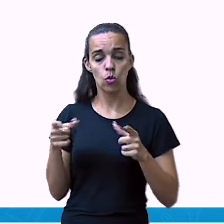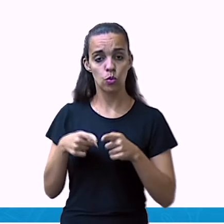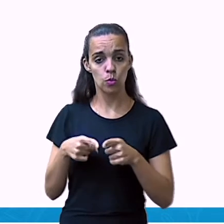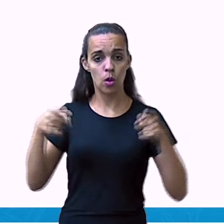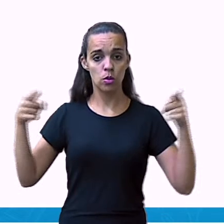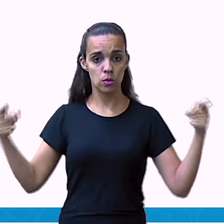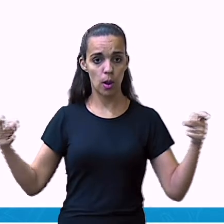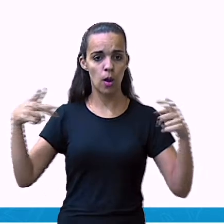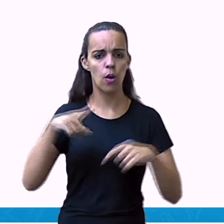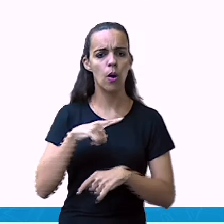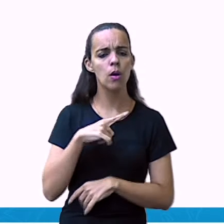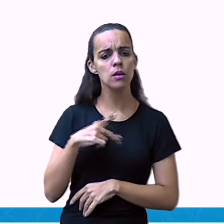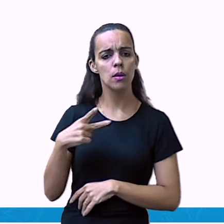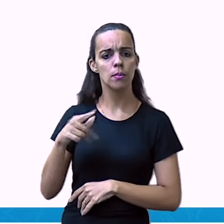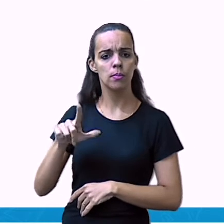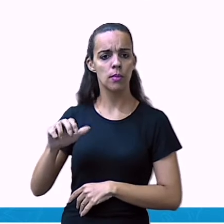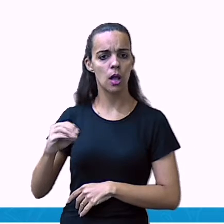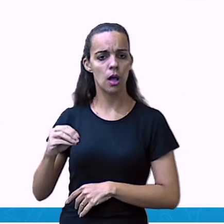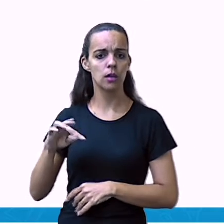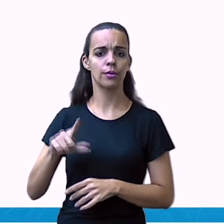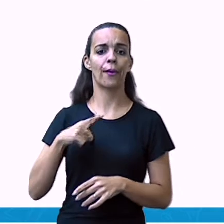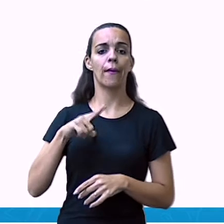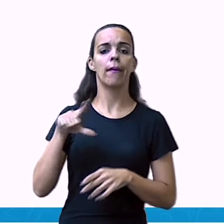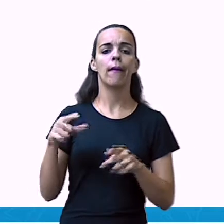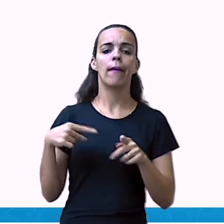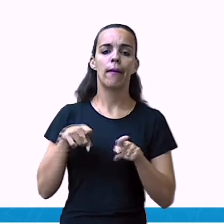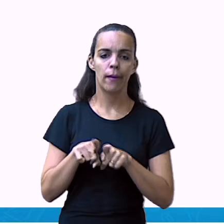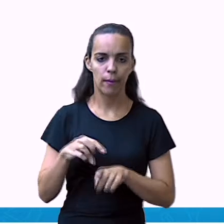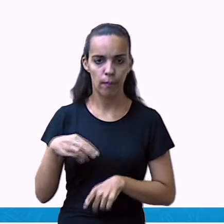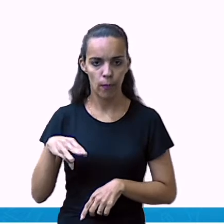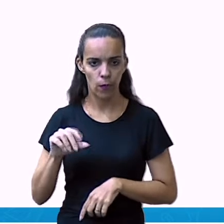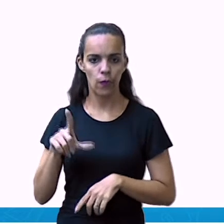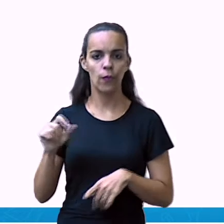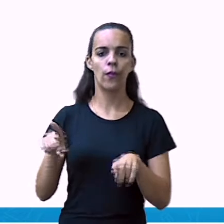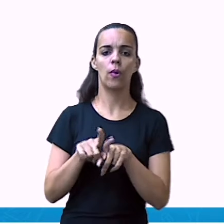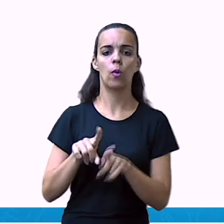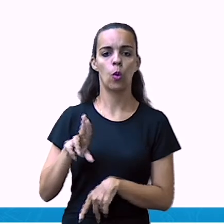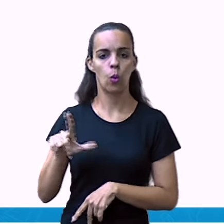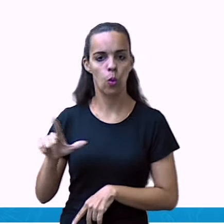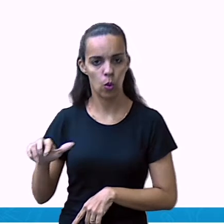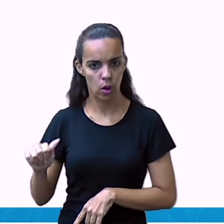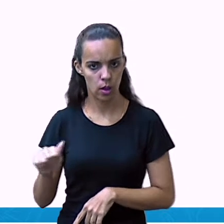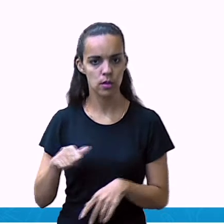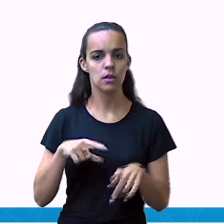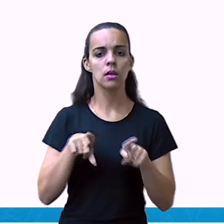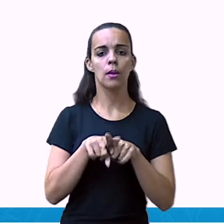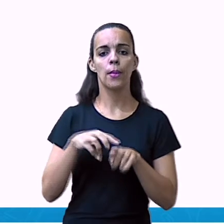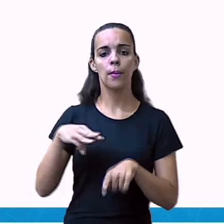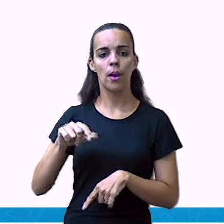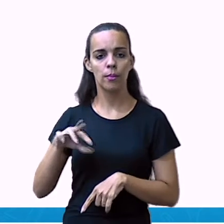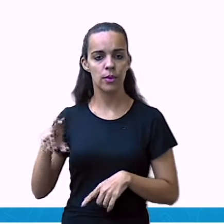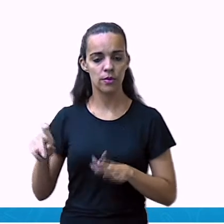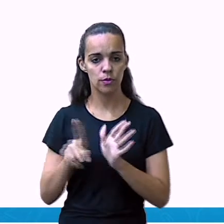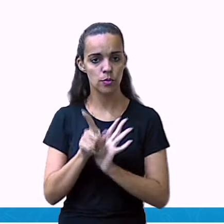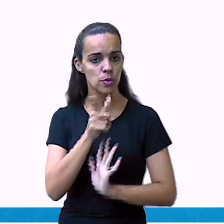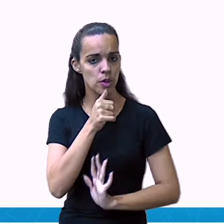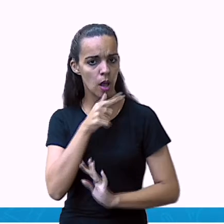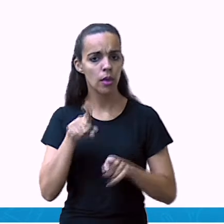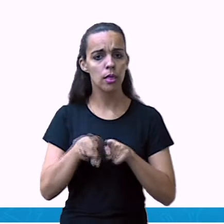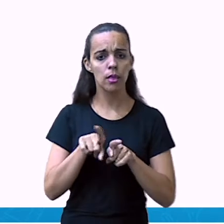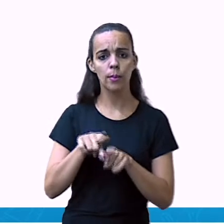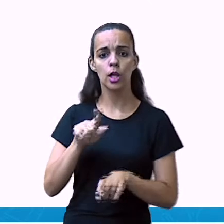e moluscos e lulas e mamíferos marinhos e até outros tubarões. E aí,